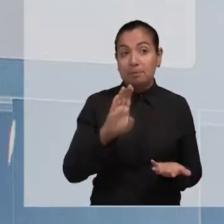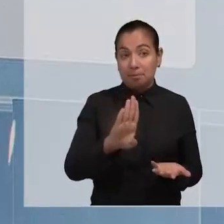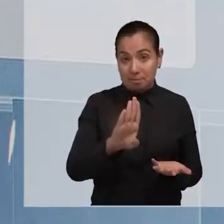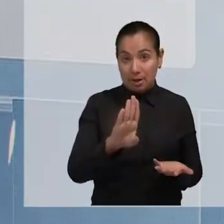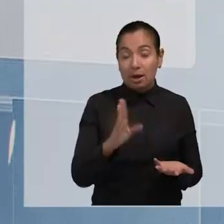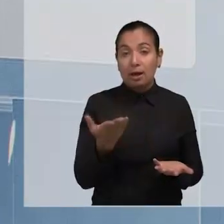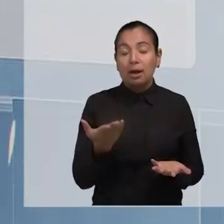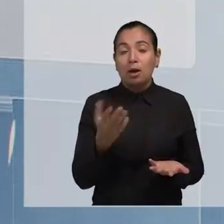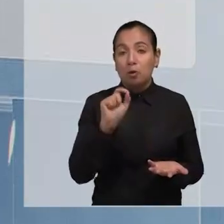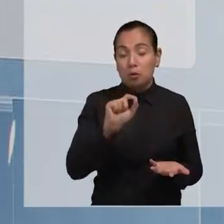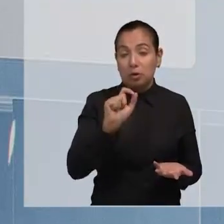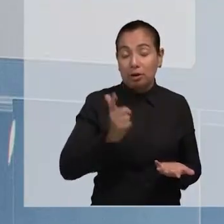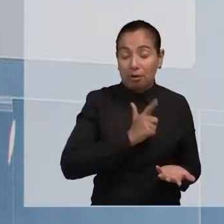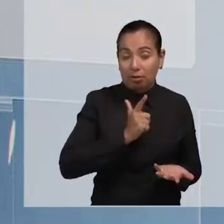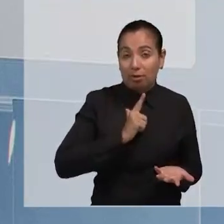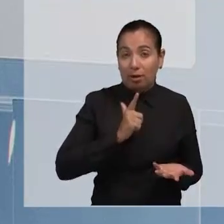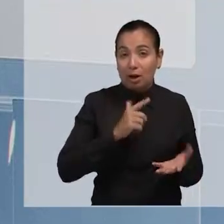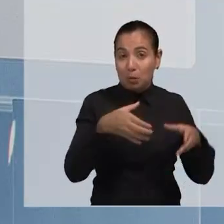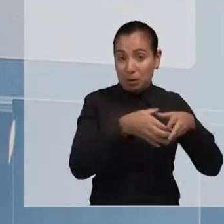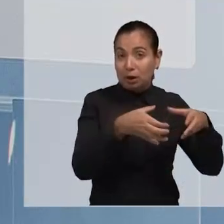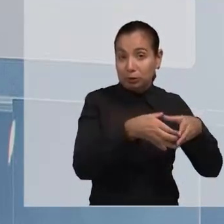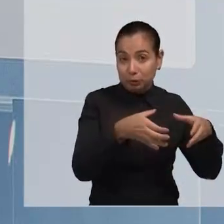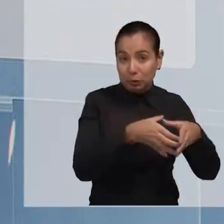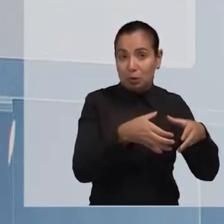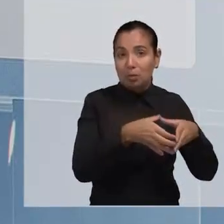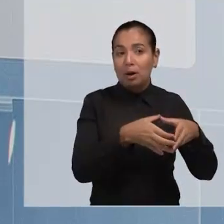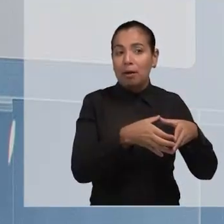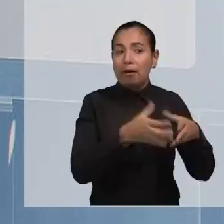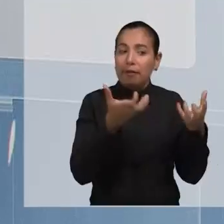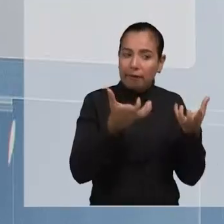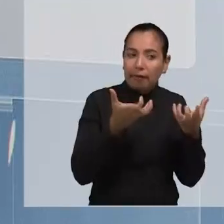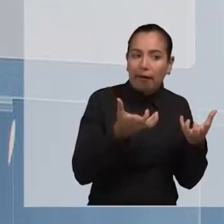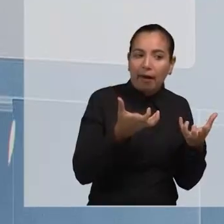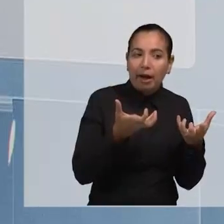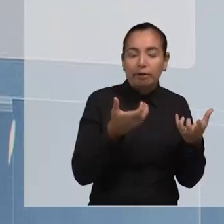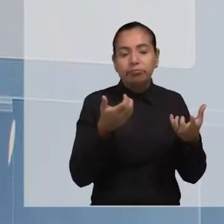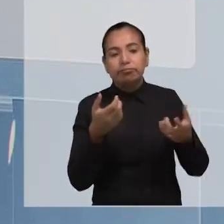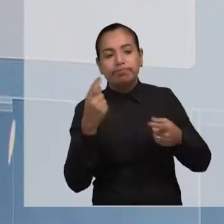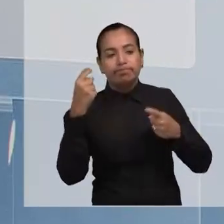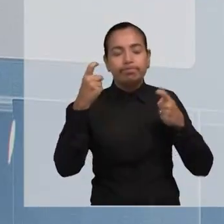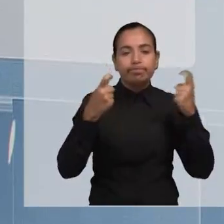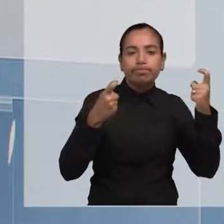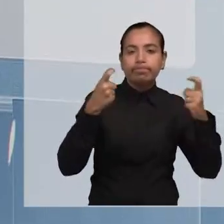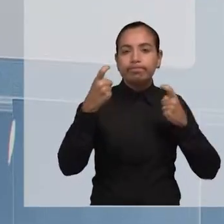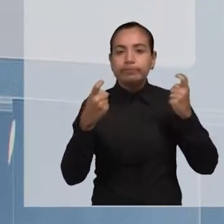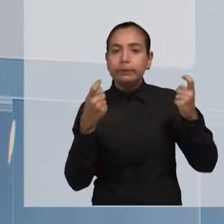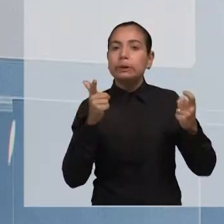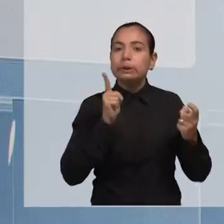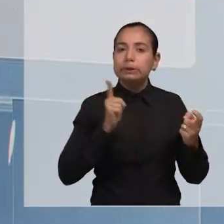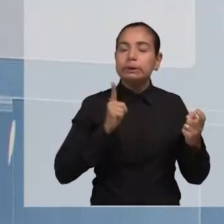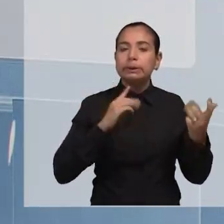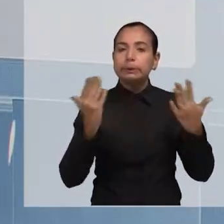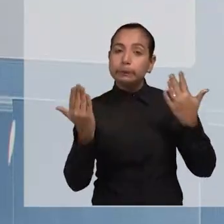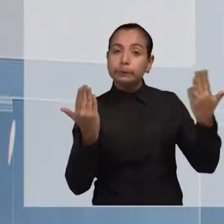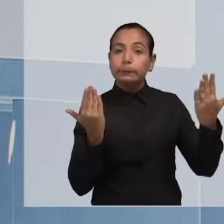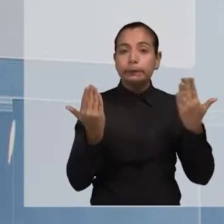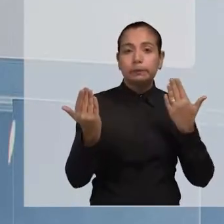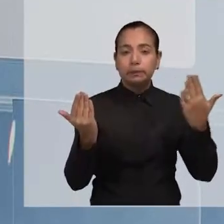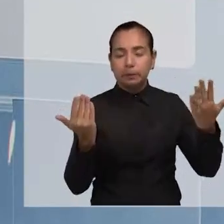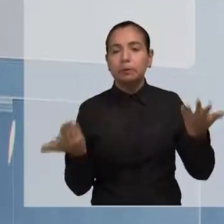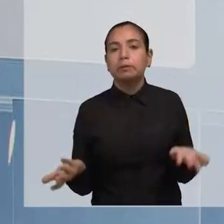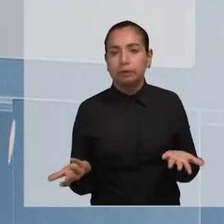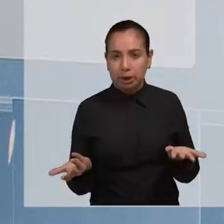uma turma que não quer fechar, que quer que o partido lance uma candidatura só para dizer, para ficar em cima do